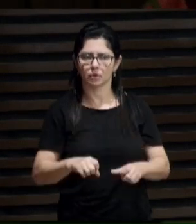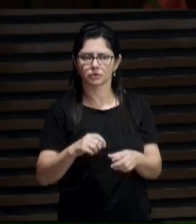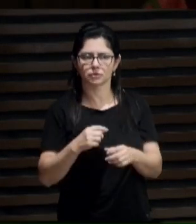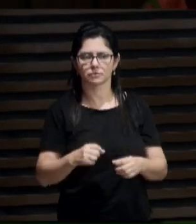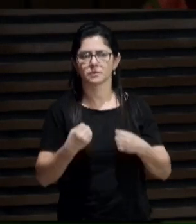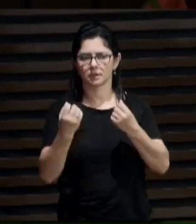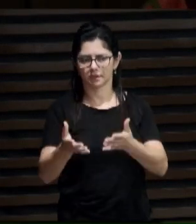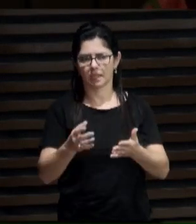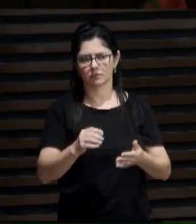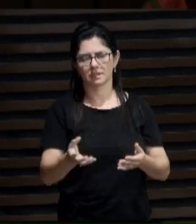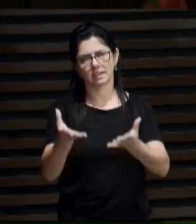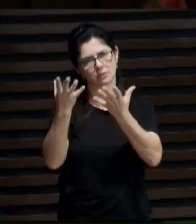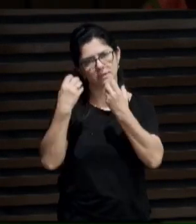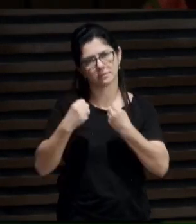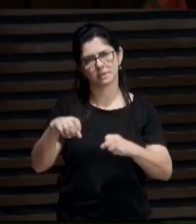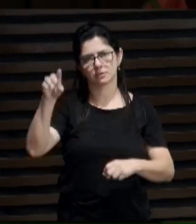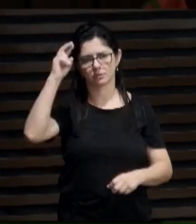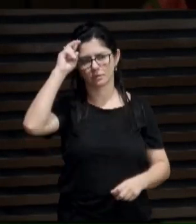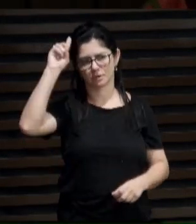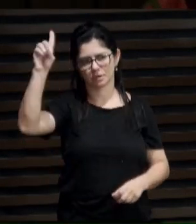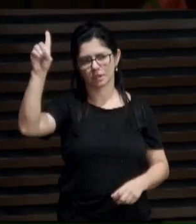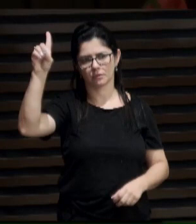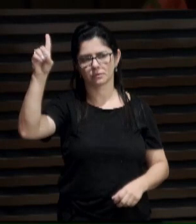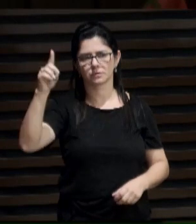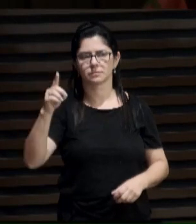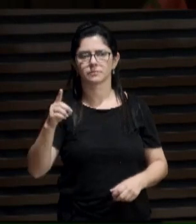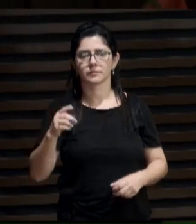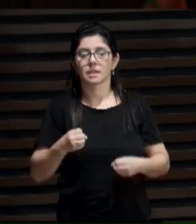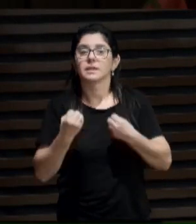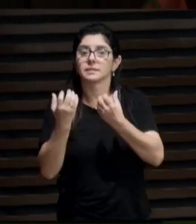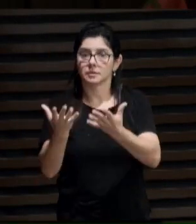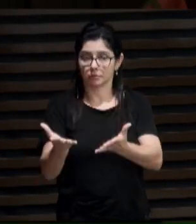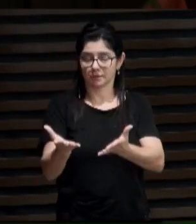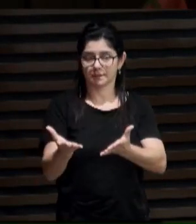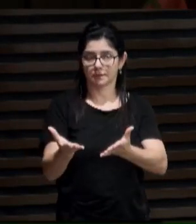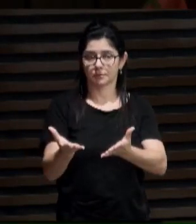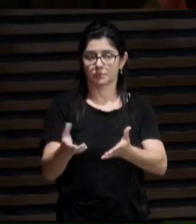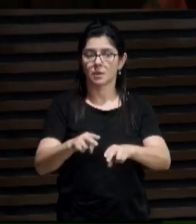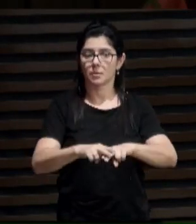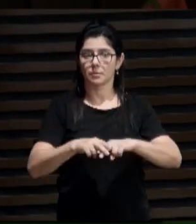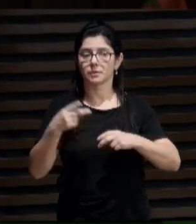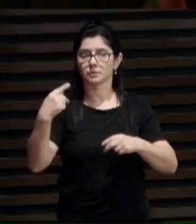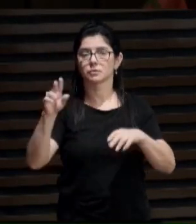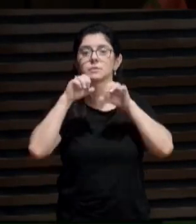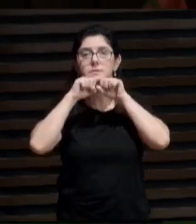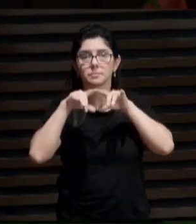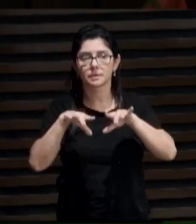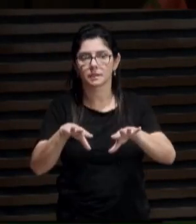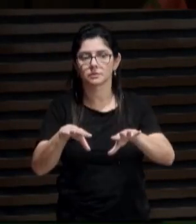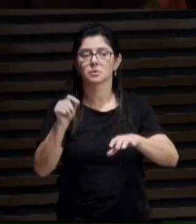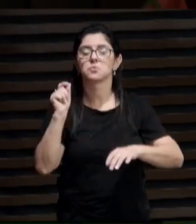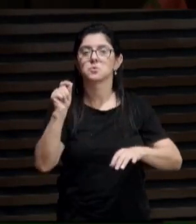de Deus? Que retribuição dar por suas bênçãos? O que